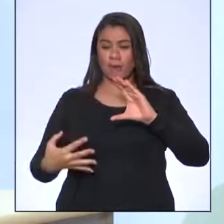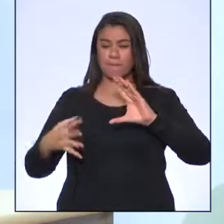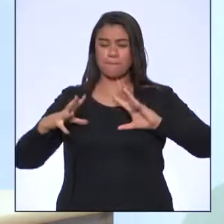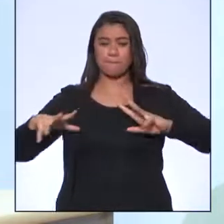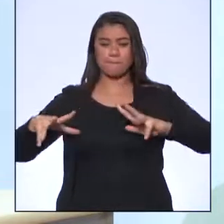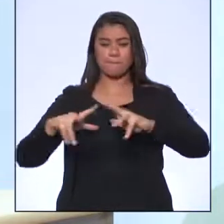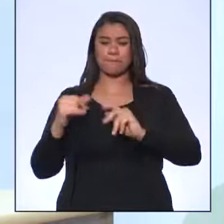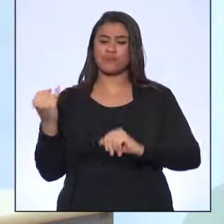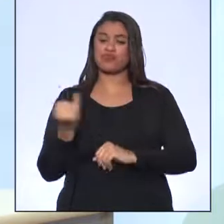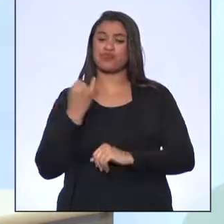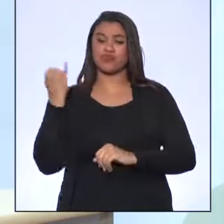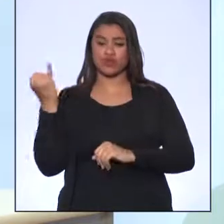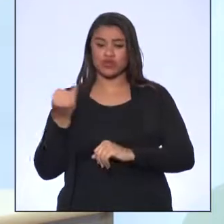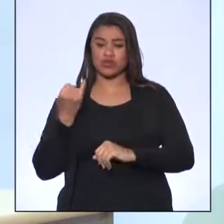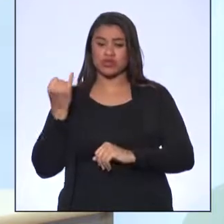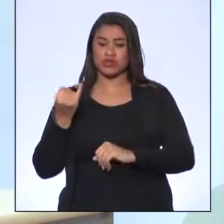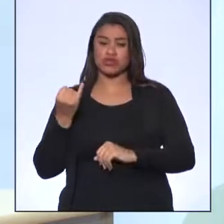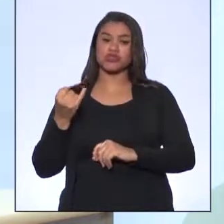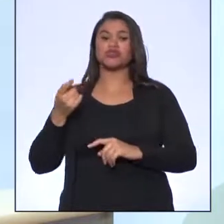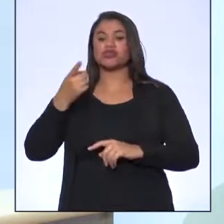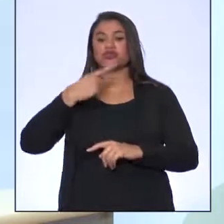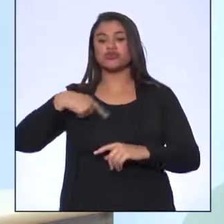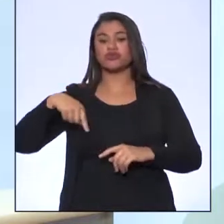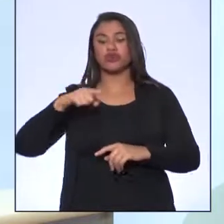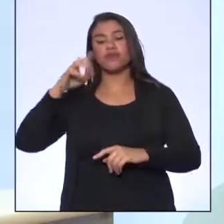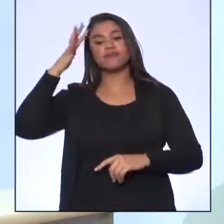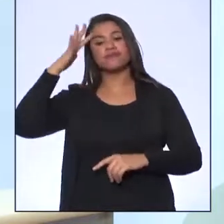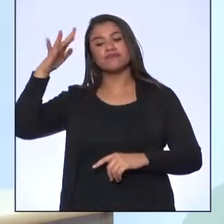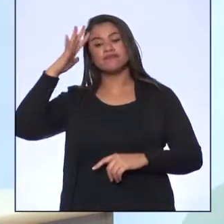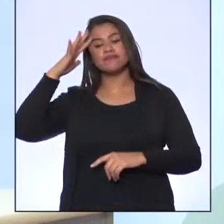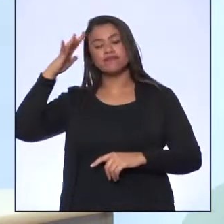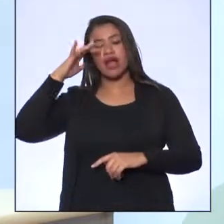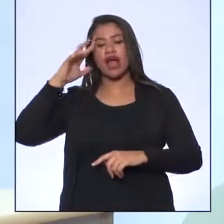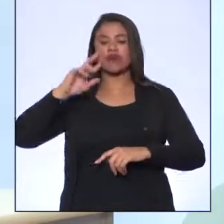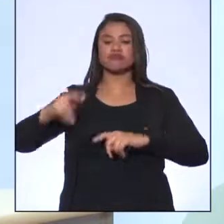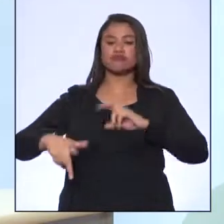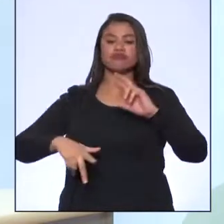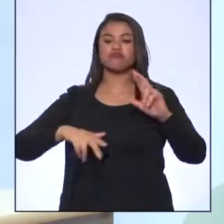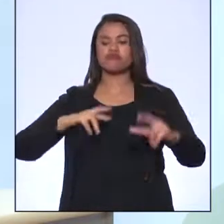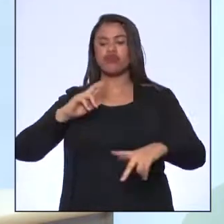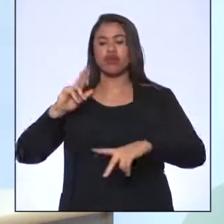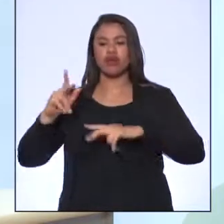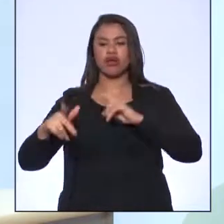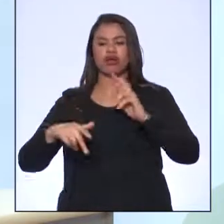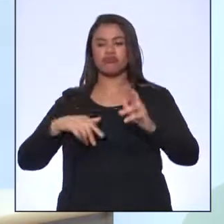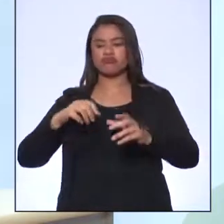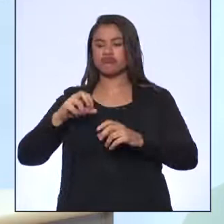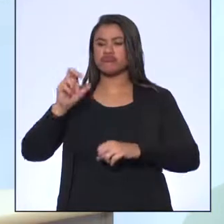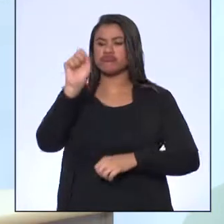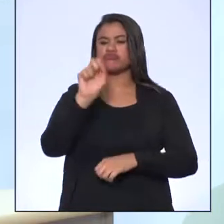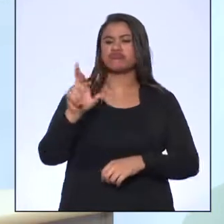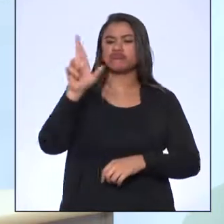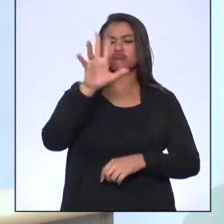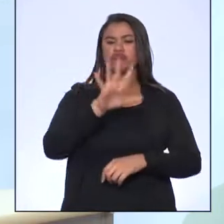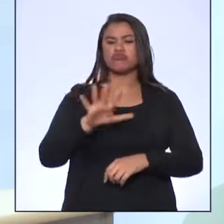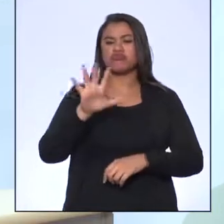muito importante. É importante sempre a gente pensar essas diferentes formas de se regionalizar